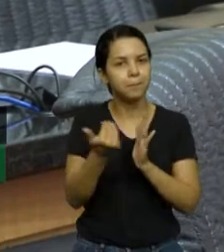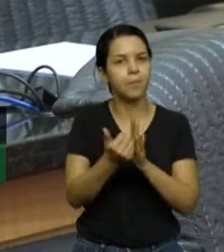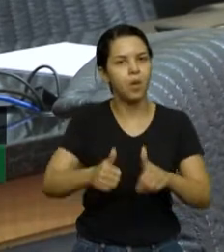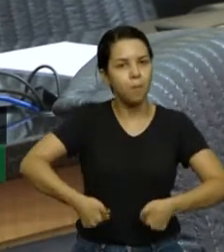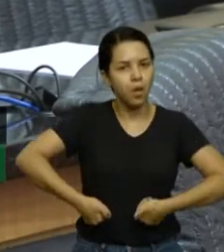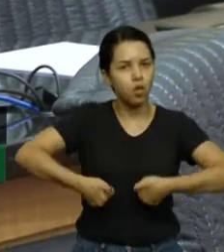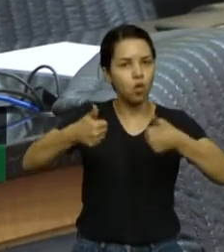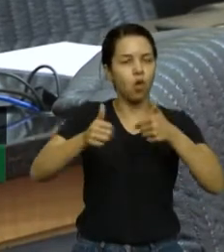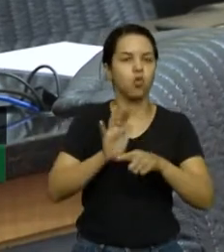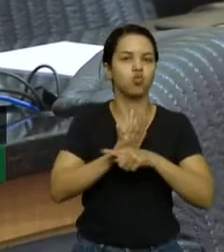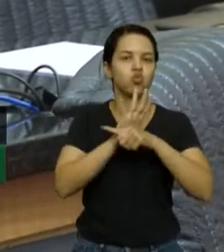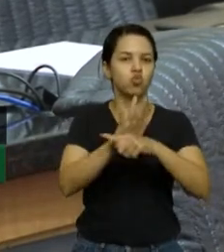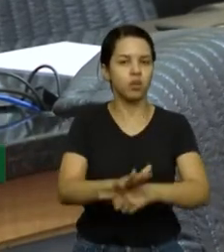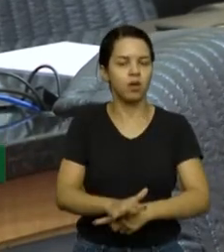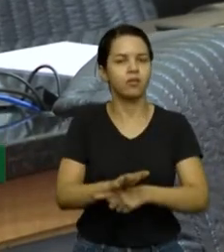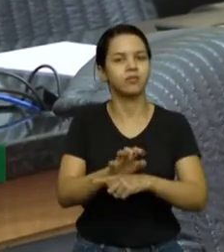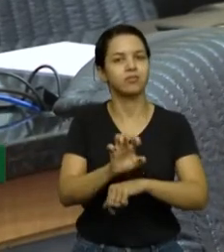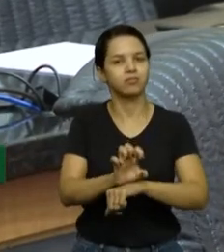por toda Santa Catarina.